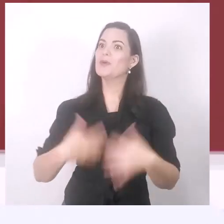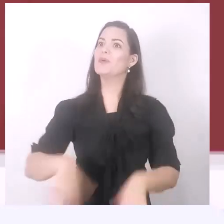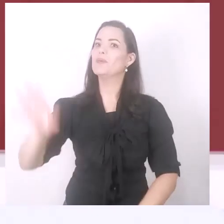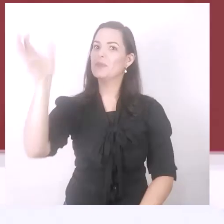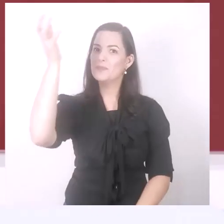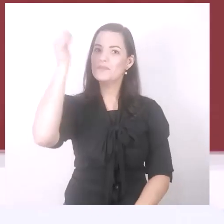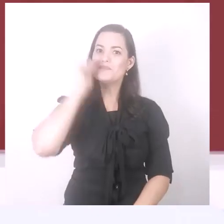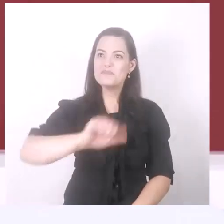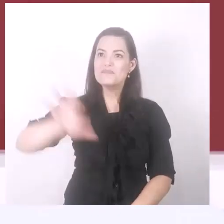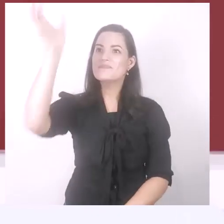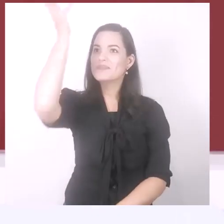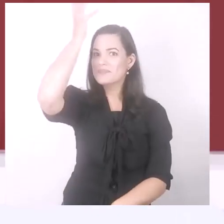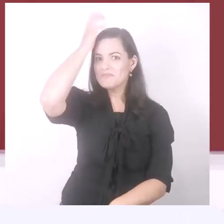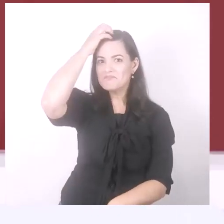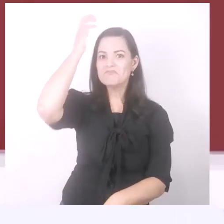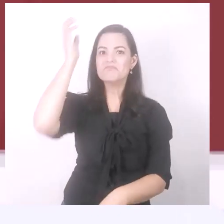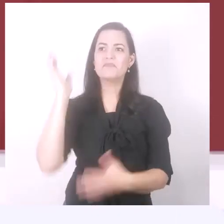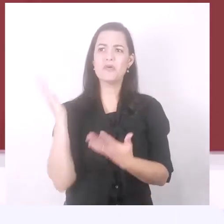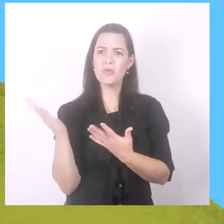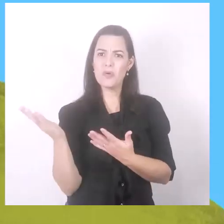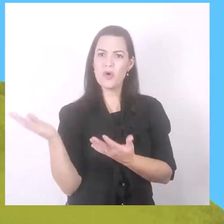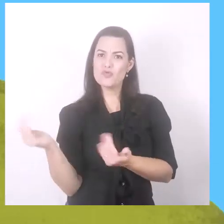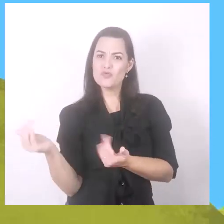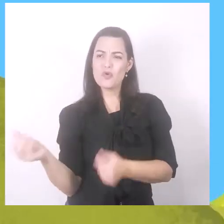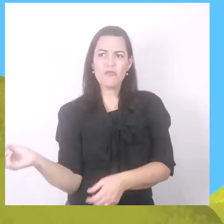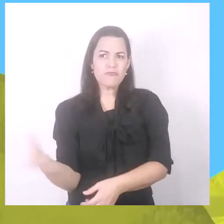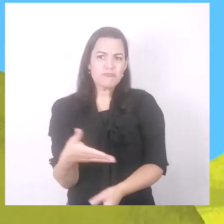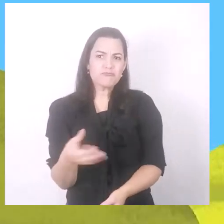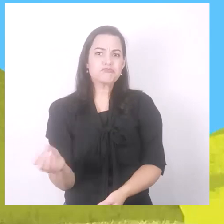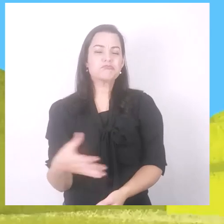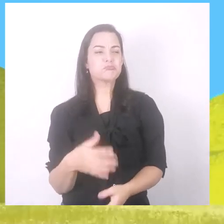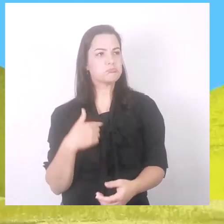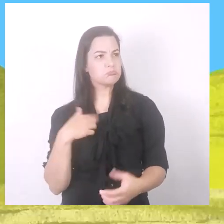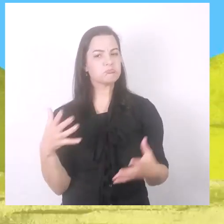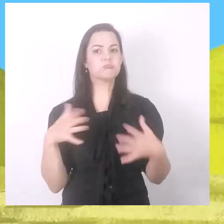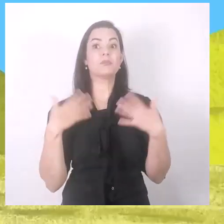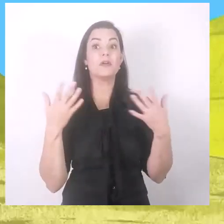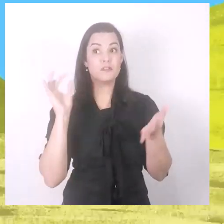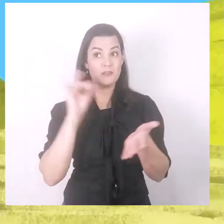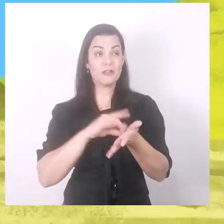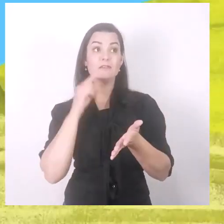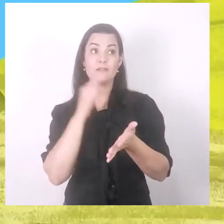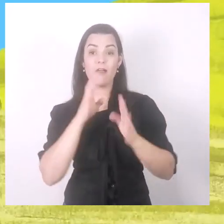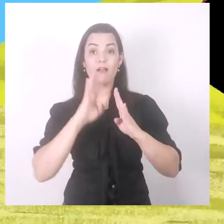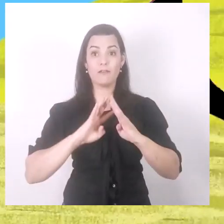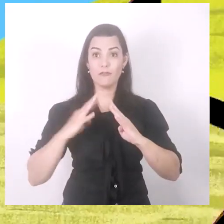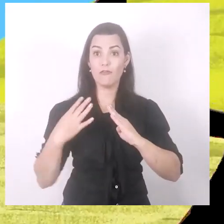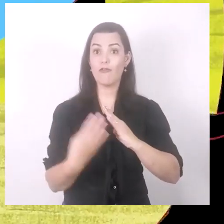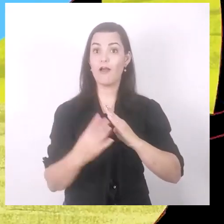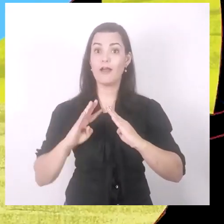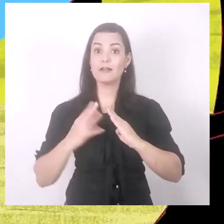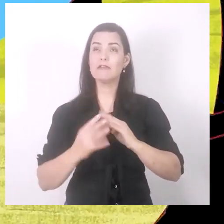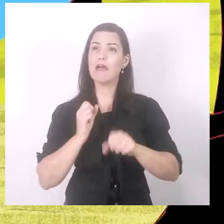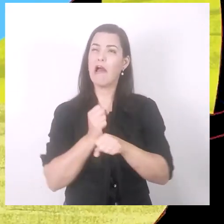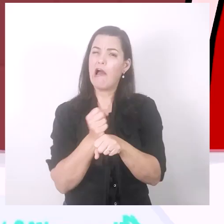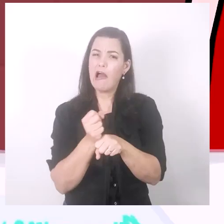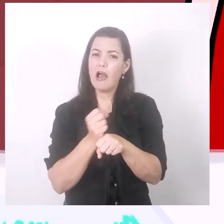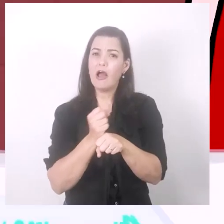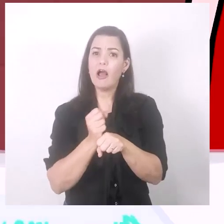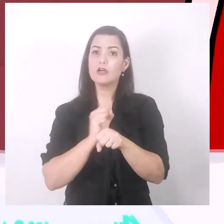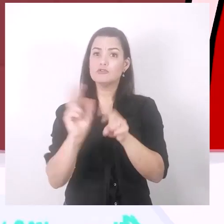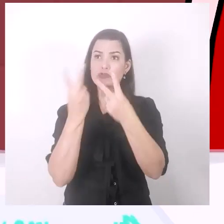Rapunzel me impressionou. Não se esqueçam, meninas, de que ela passou uma quarentena de muitos anos presa pela bruxa naquela